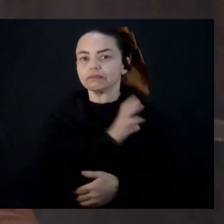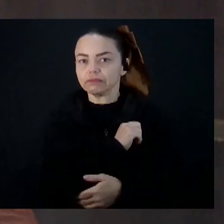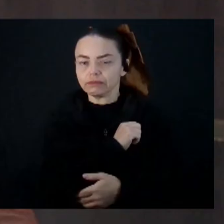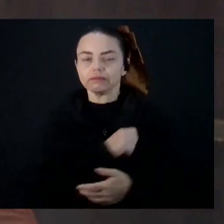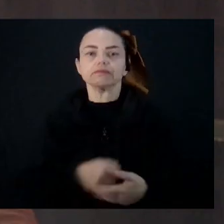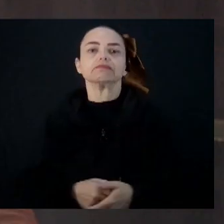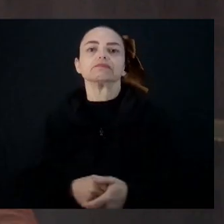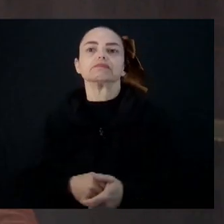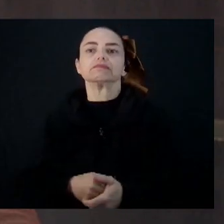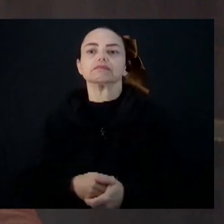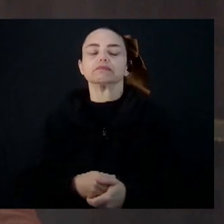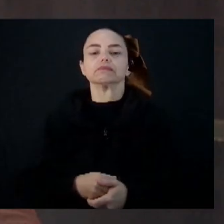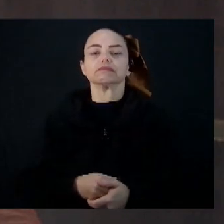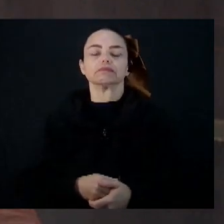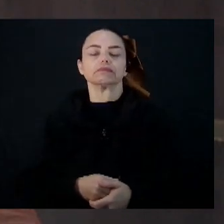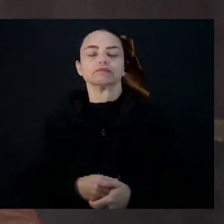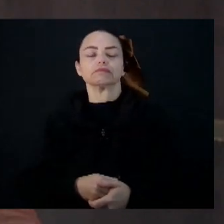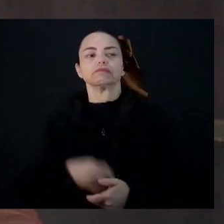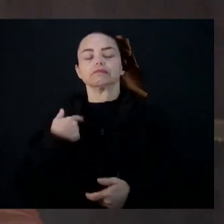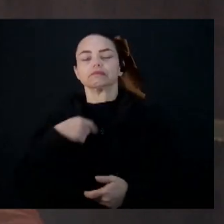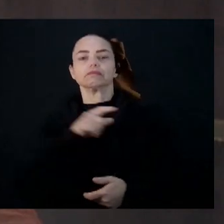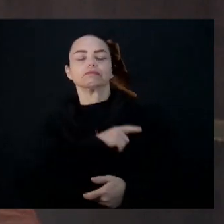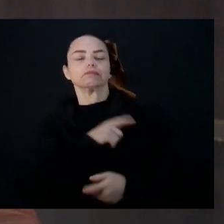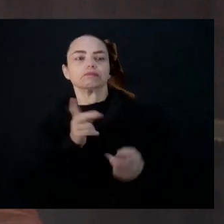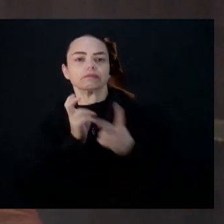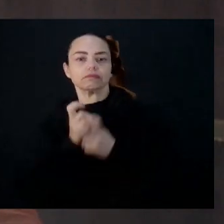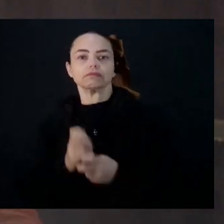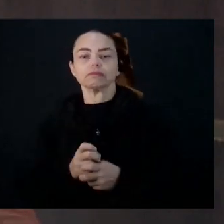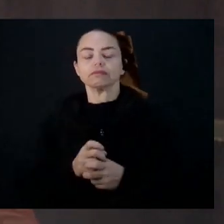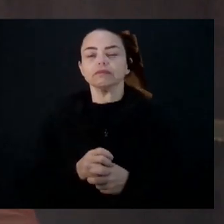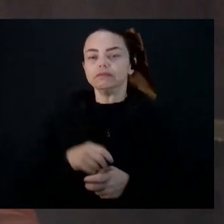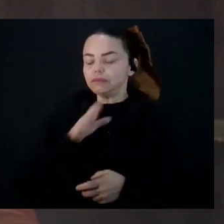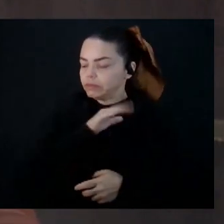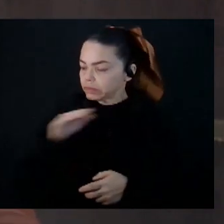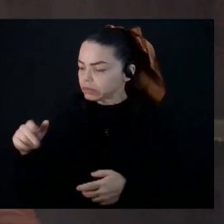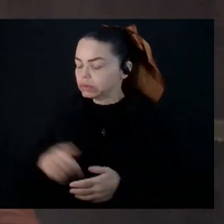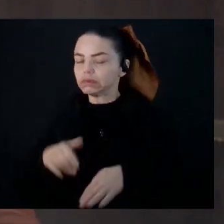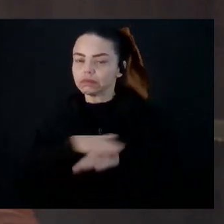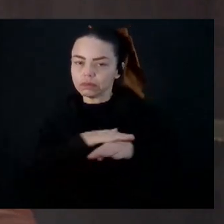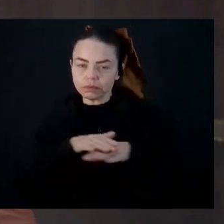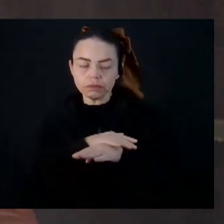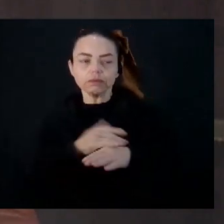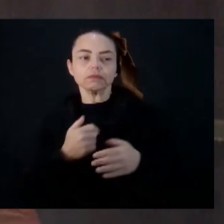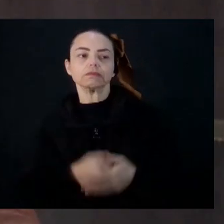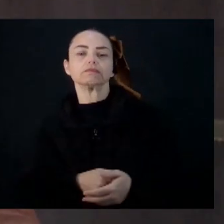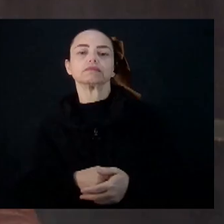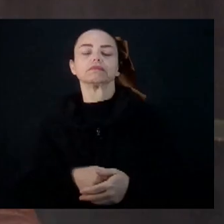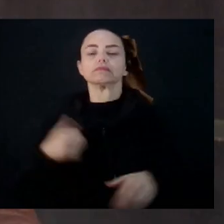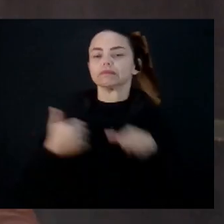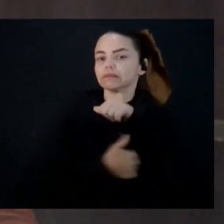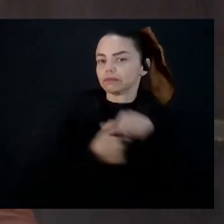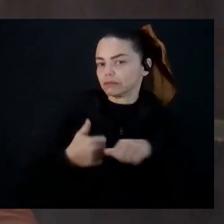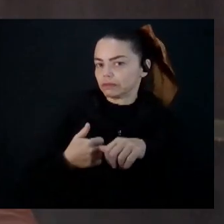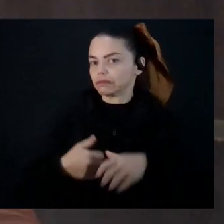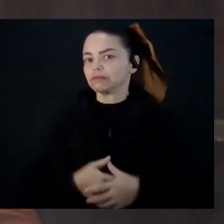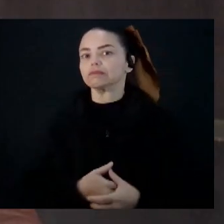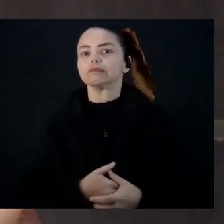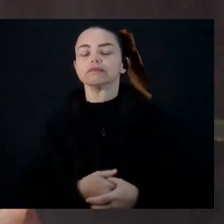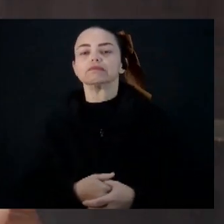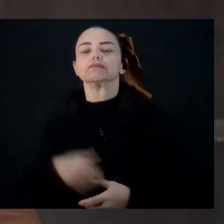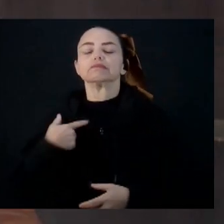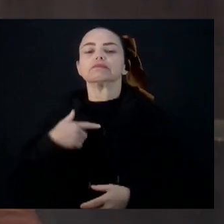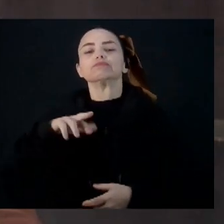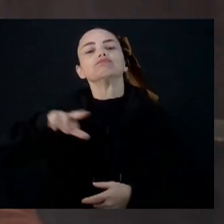assim, talvez ouvir sim essa criança, né, e conversar sobre ela, sobre as mudanças, sobre o que vai ser diferente,